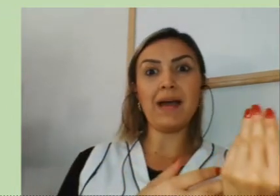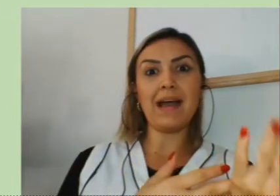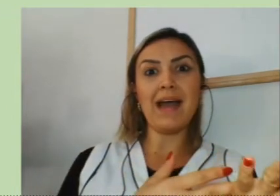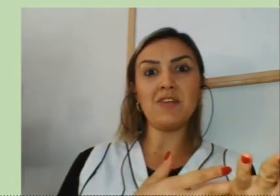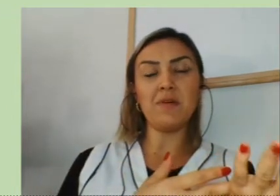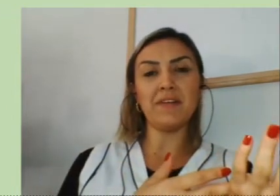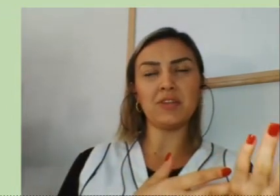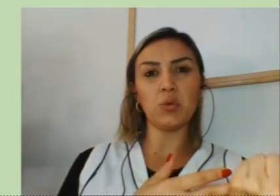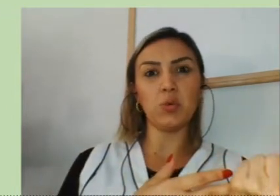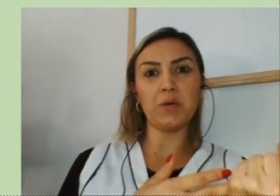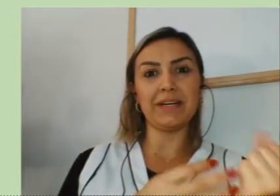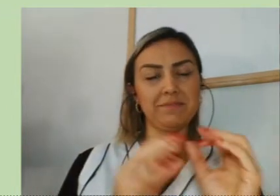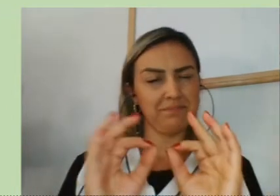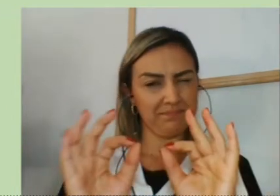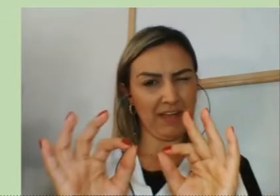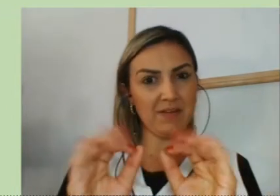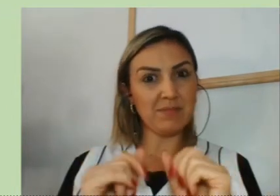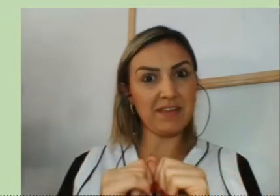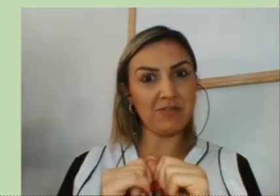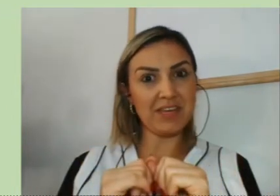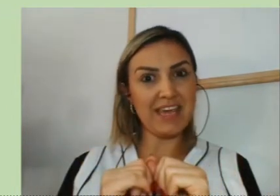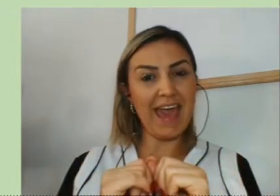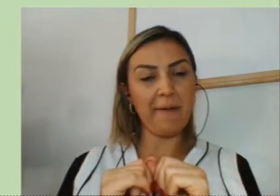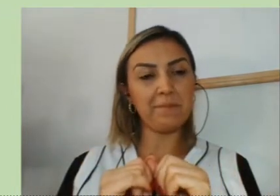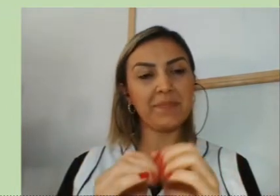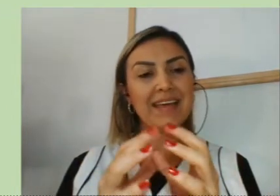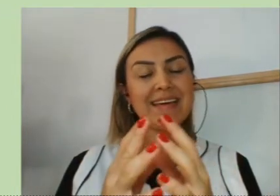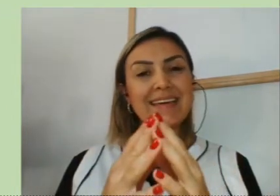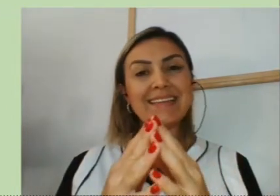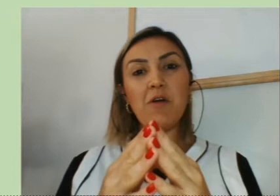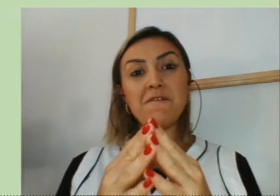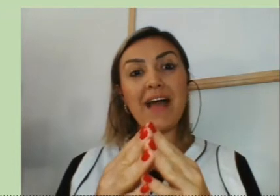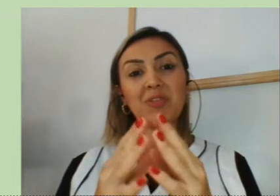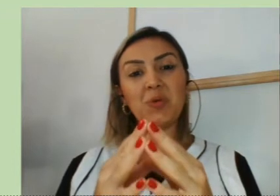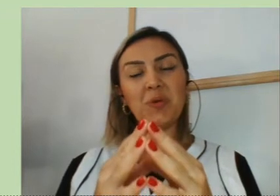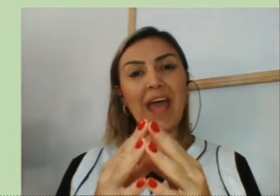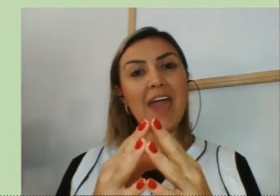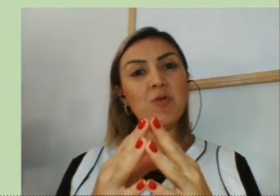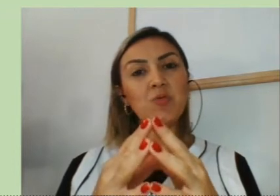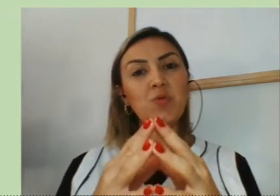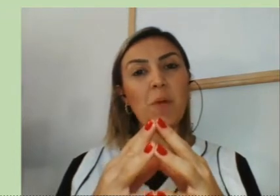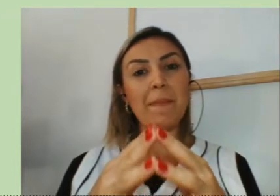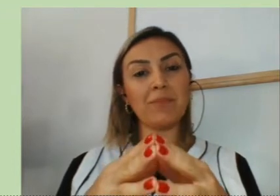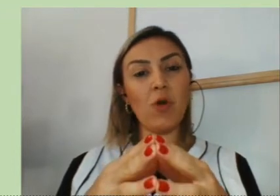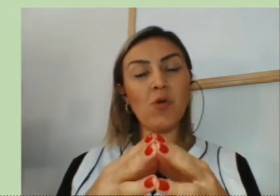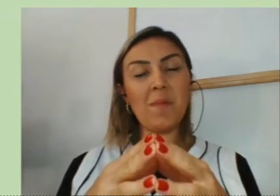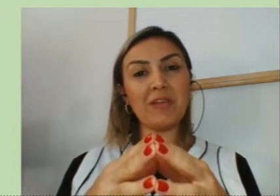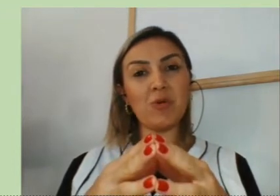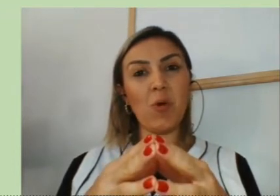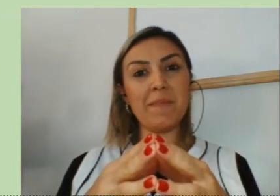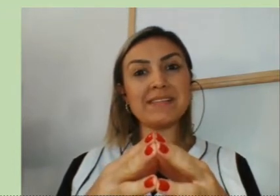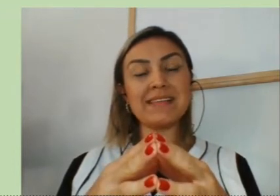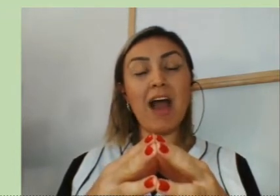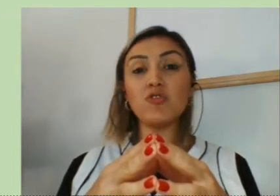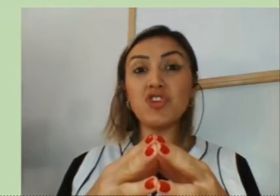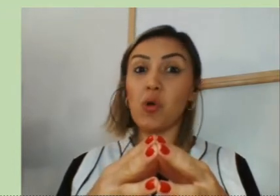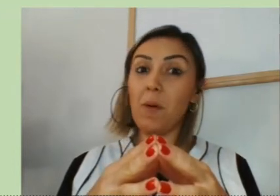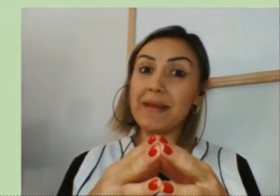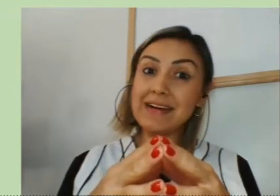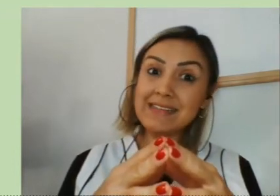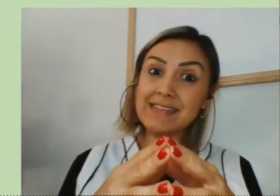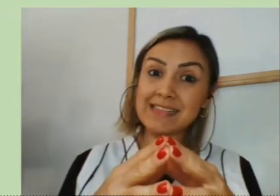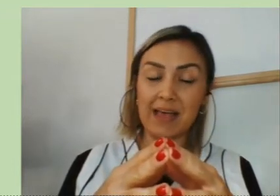preciso pagar uma fatura. Vamos ver o que é? Então, fatura é um documento comercial